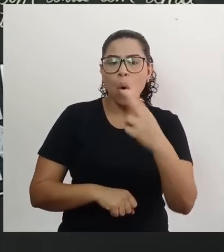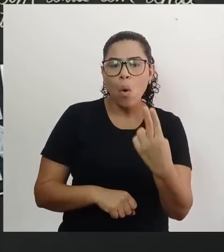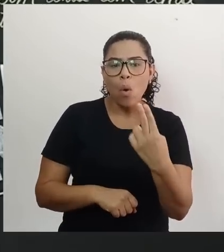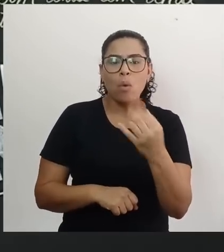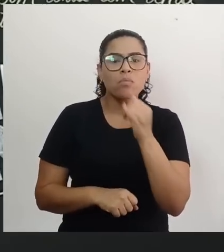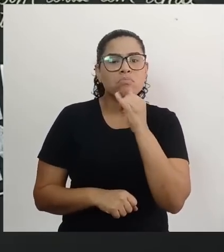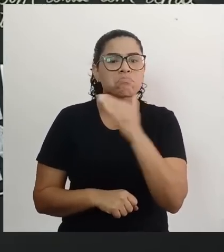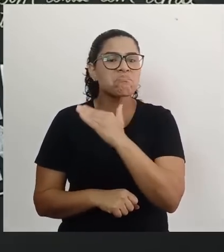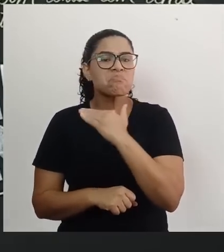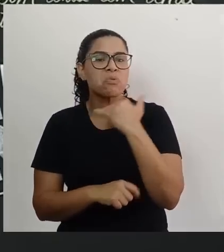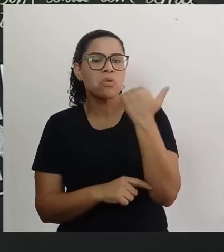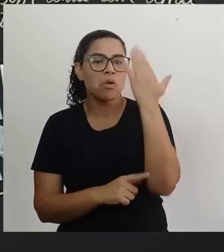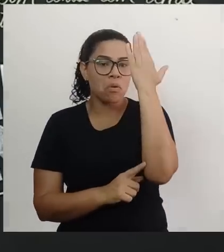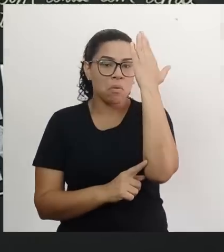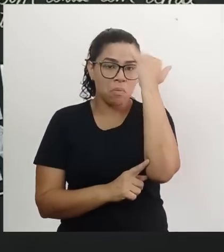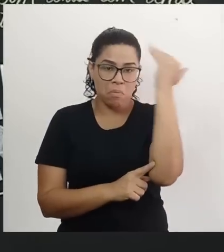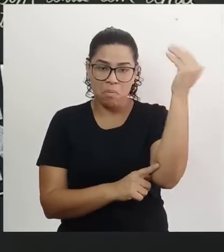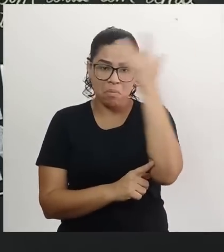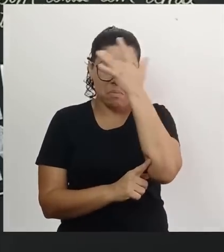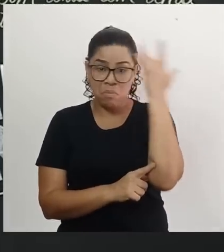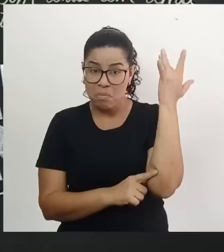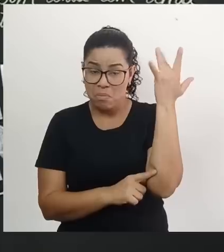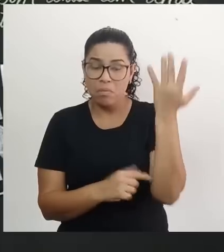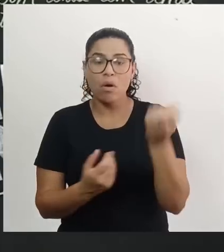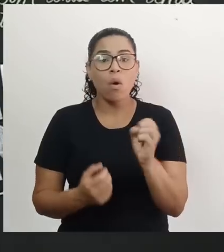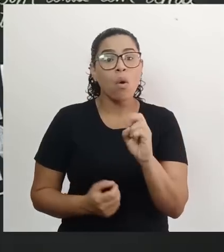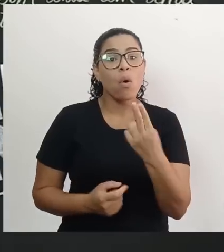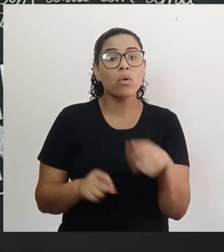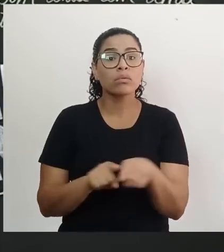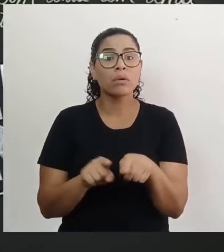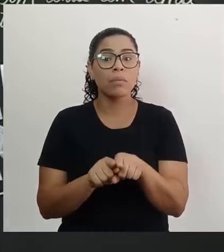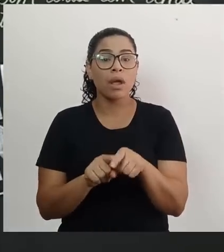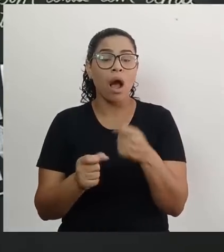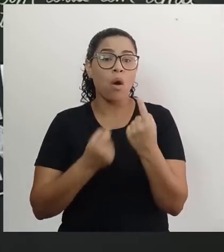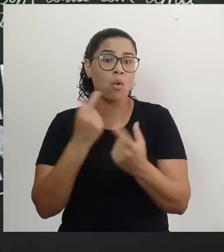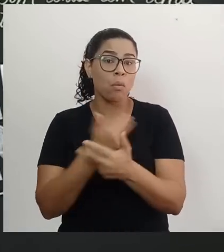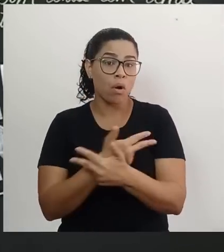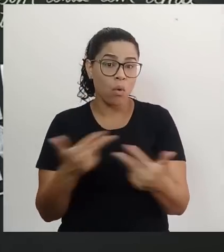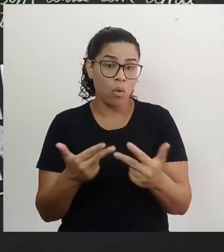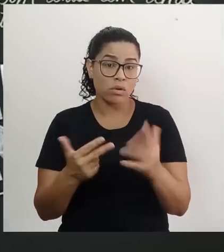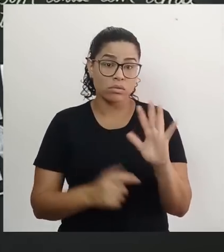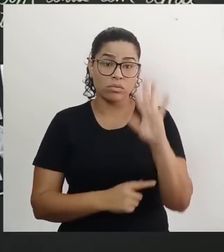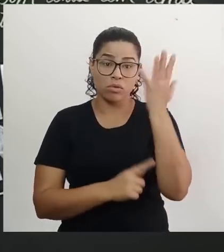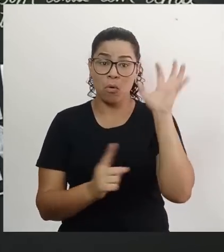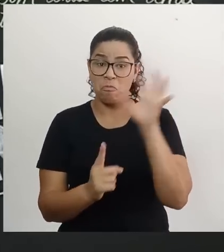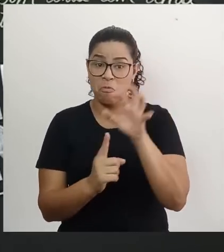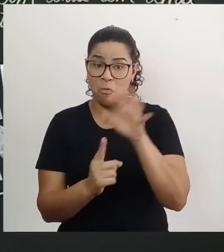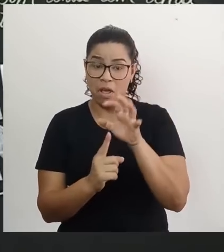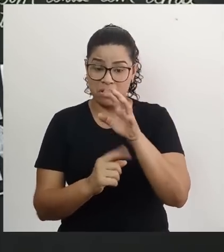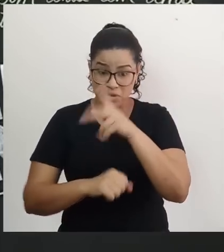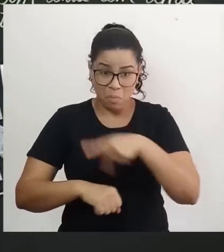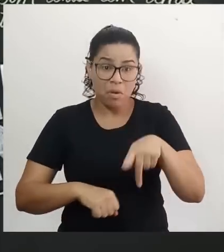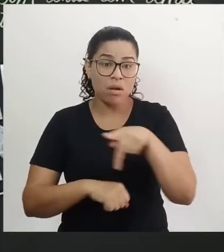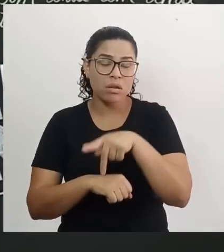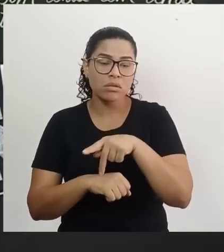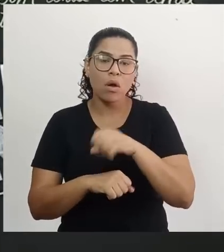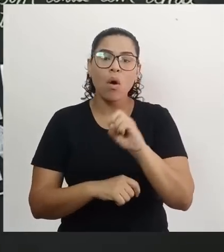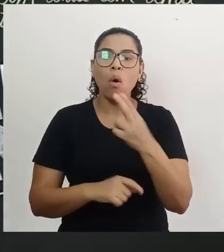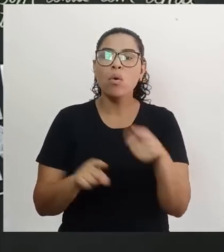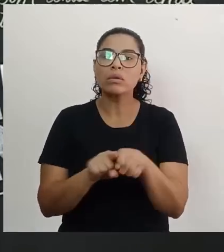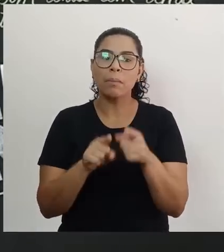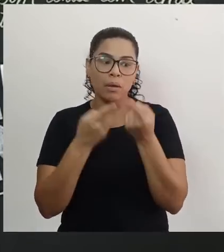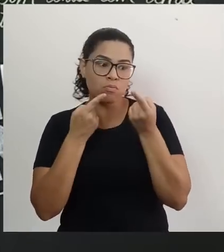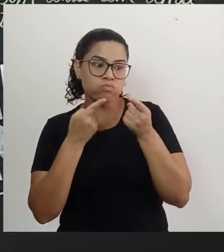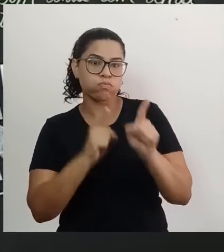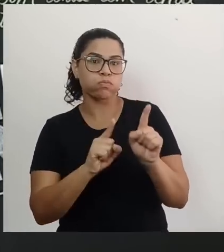um acontecimento muito forte que impacta a vida da nação. Pode ser também quando a empresa, quando o meio de comunicação é acusado de alguma